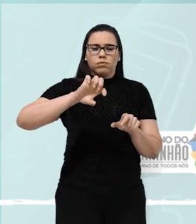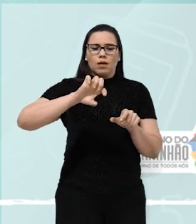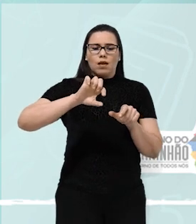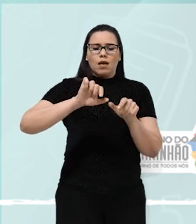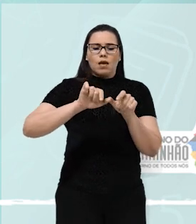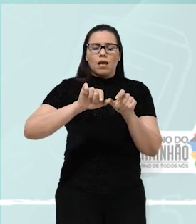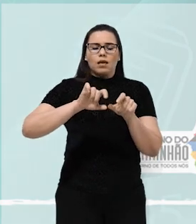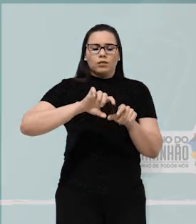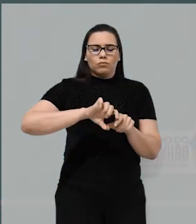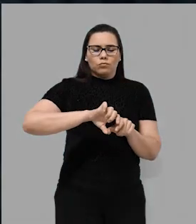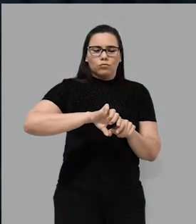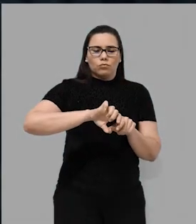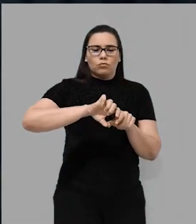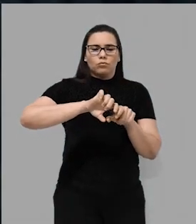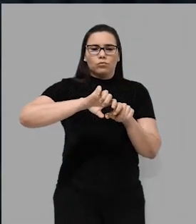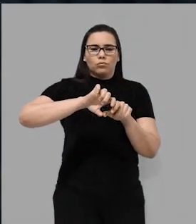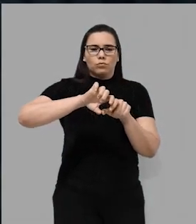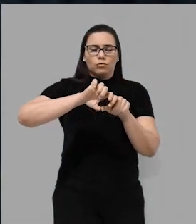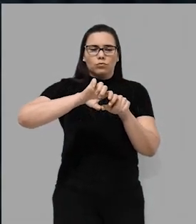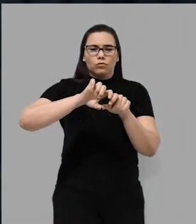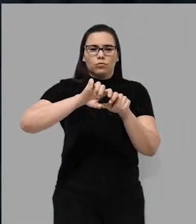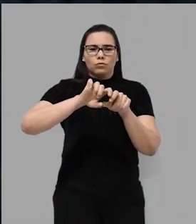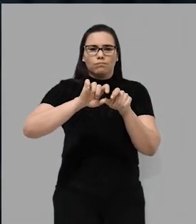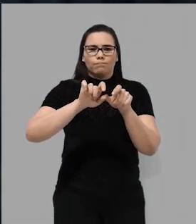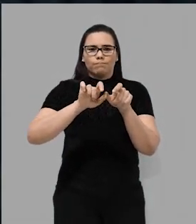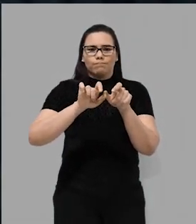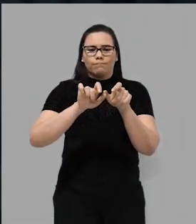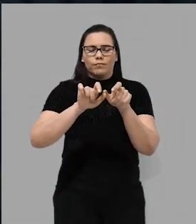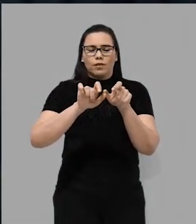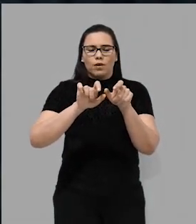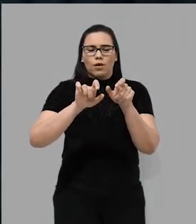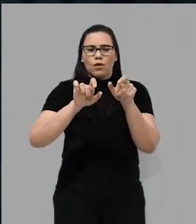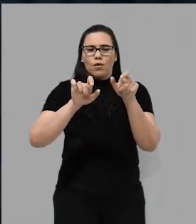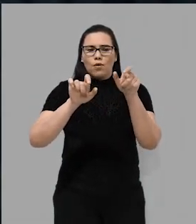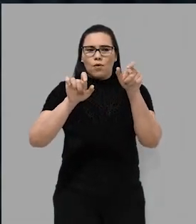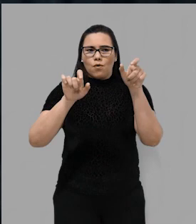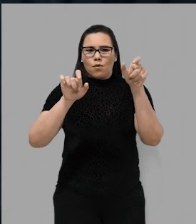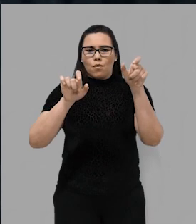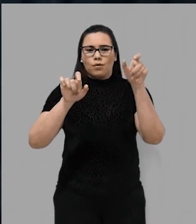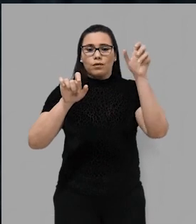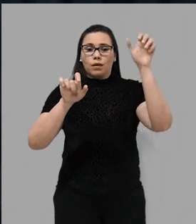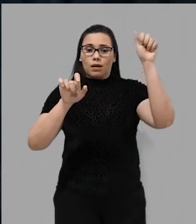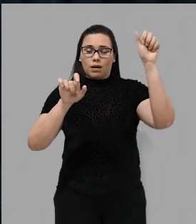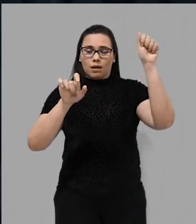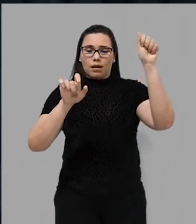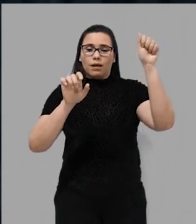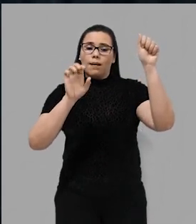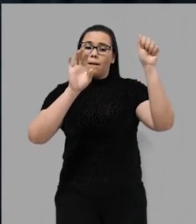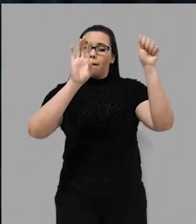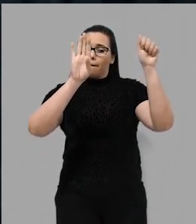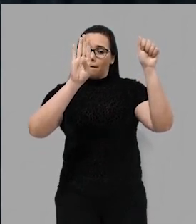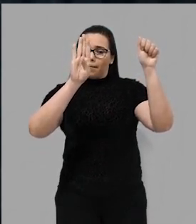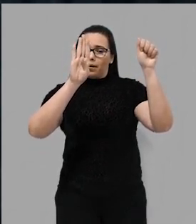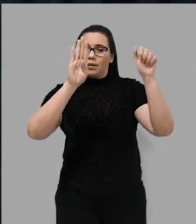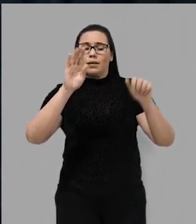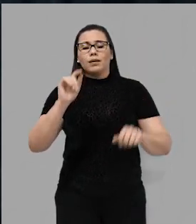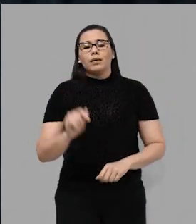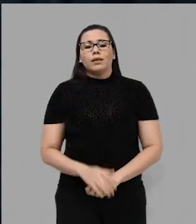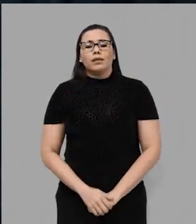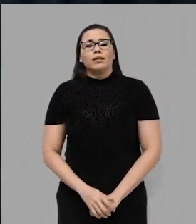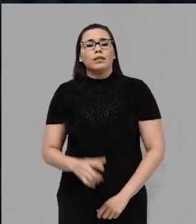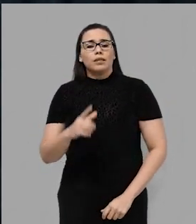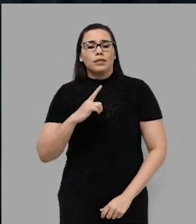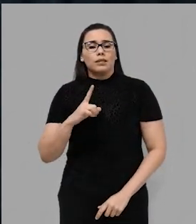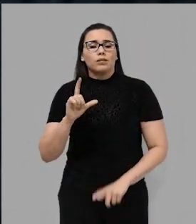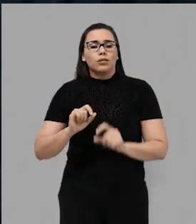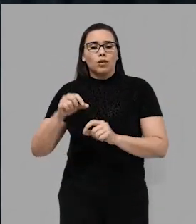originado desse primeiro, ele vai ser o ancestral comum de quem? Da espécie B e da espécie C.